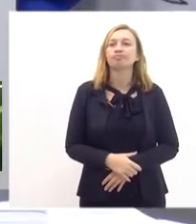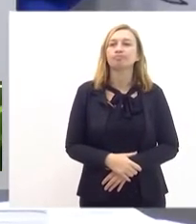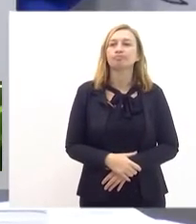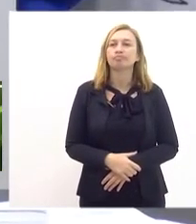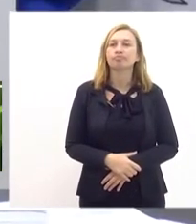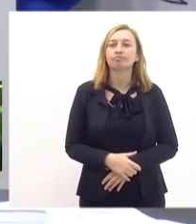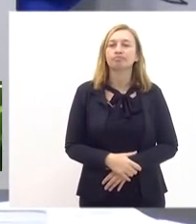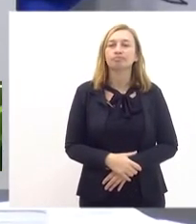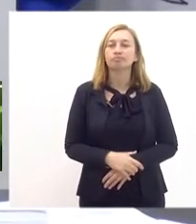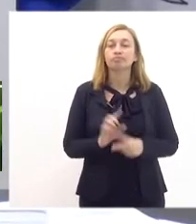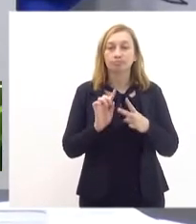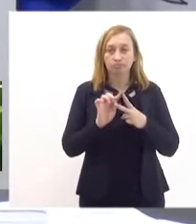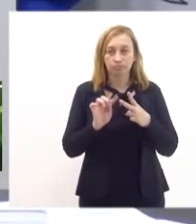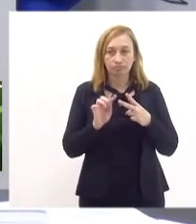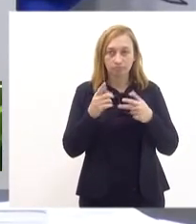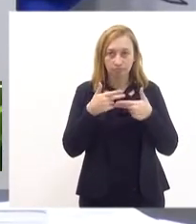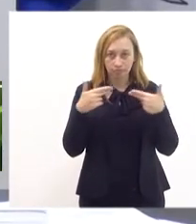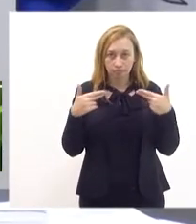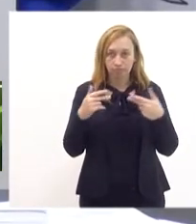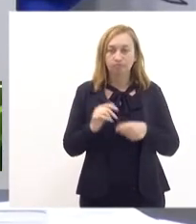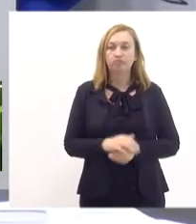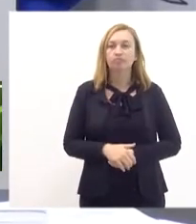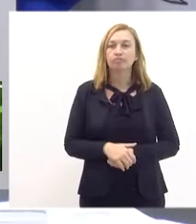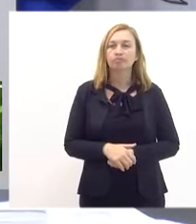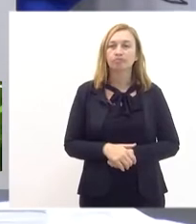São duas coisas.